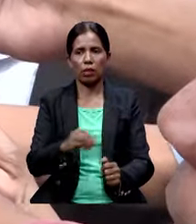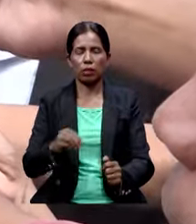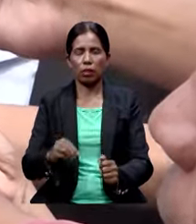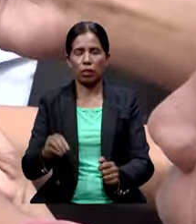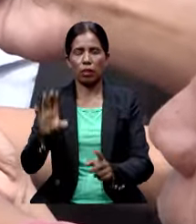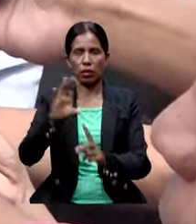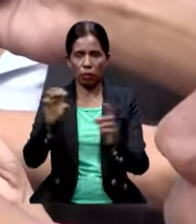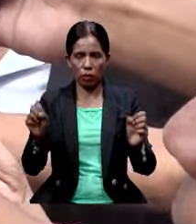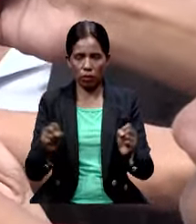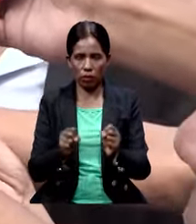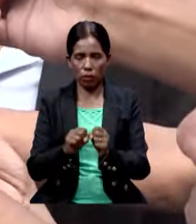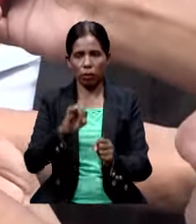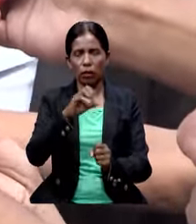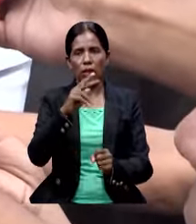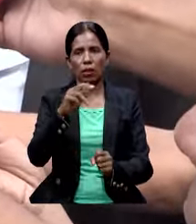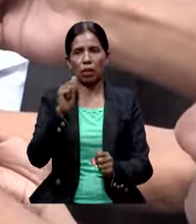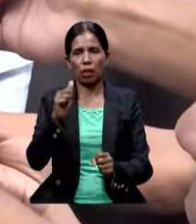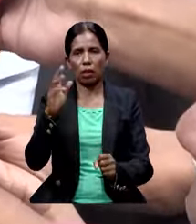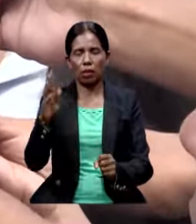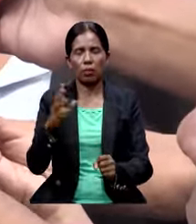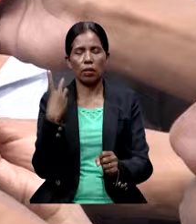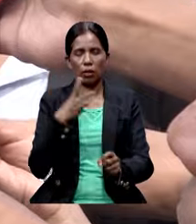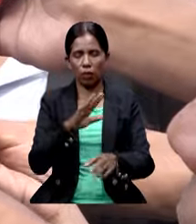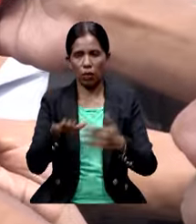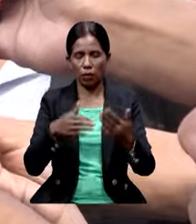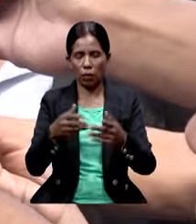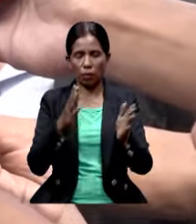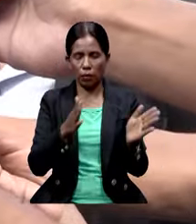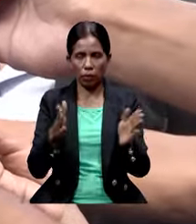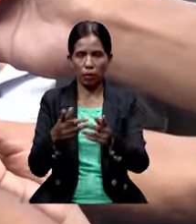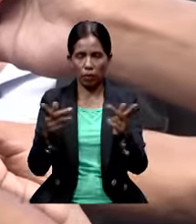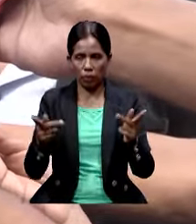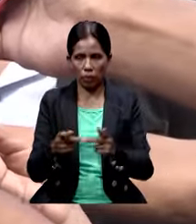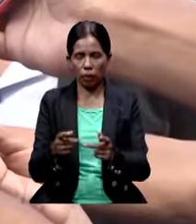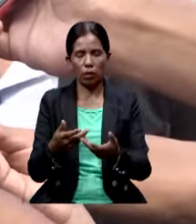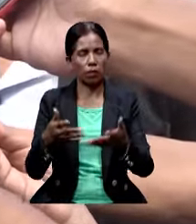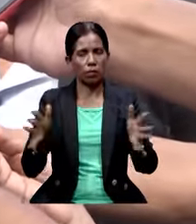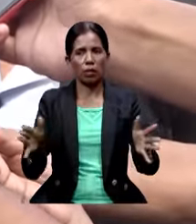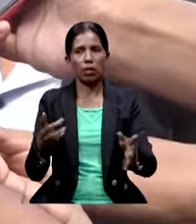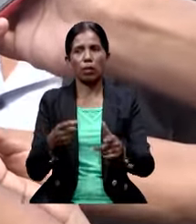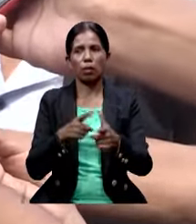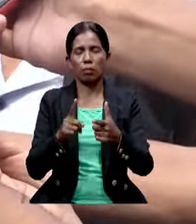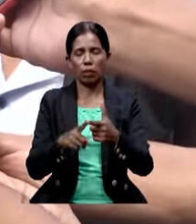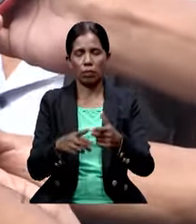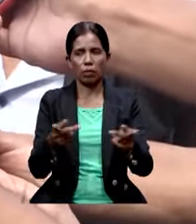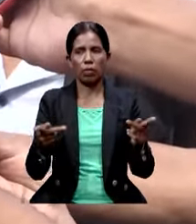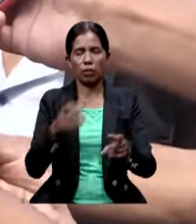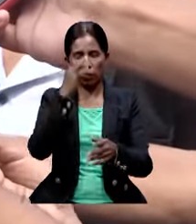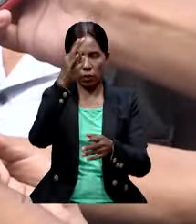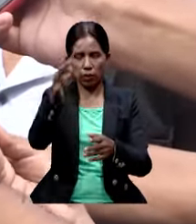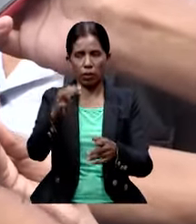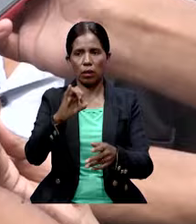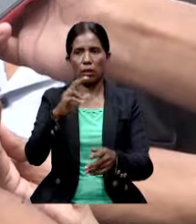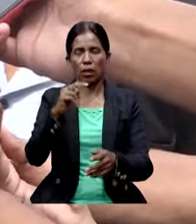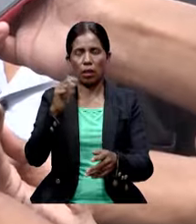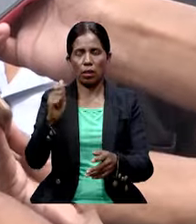alesu inap ita mai hutu ne para tu prepara fati ne halo mamu para depois ita bele prepara ba futuro ba inap atu